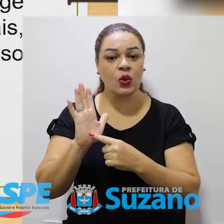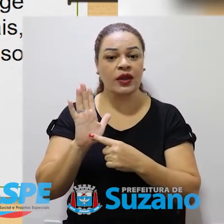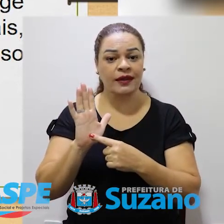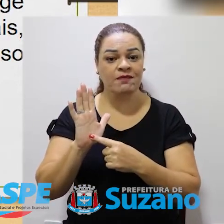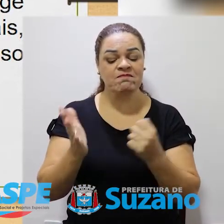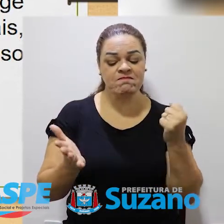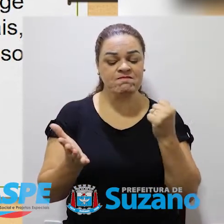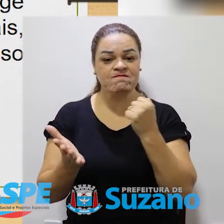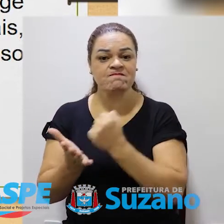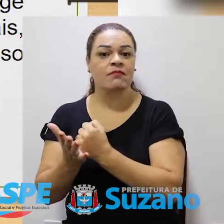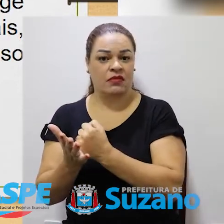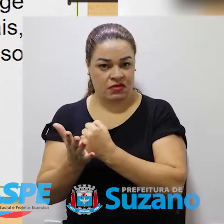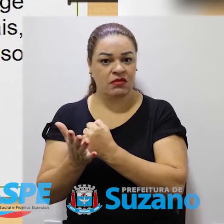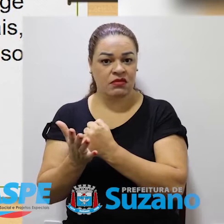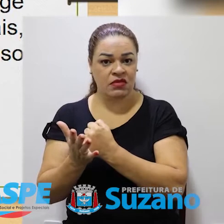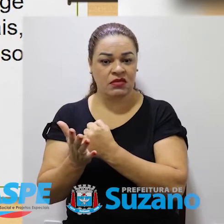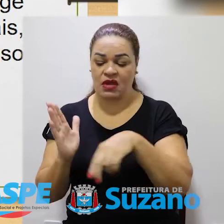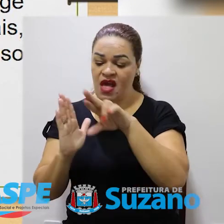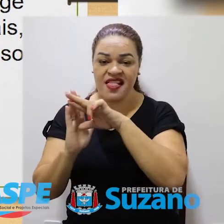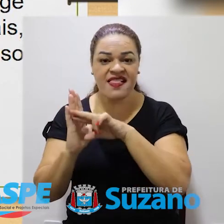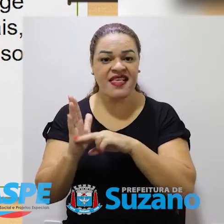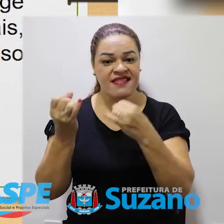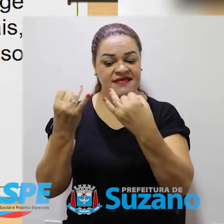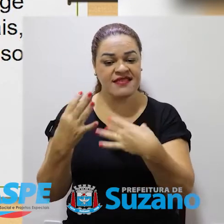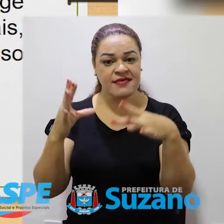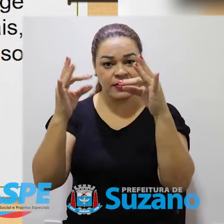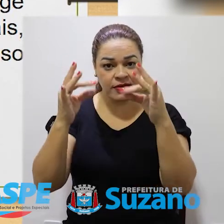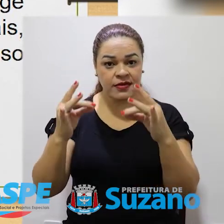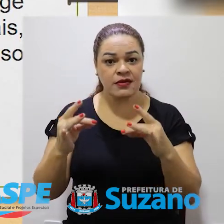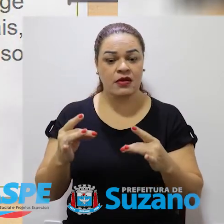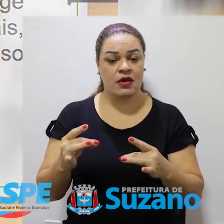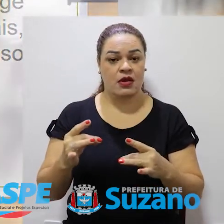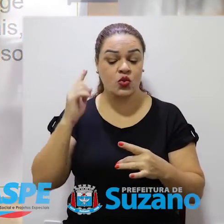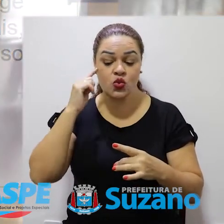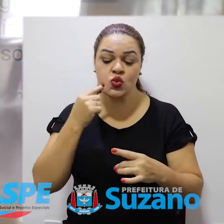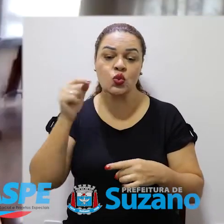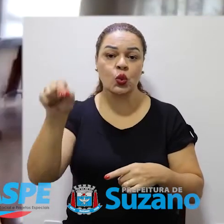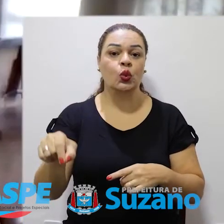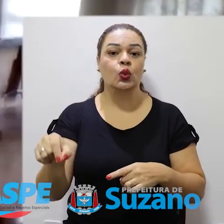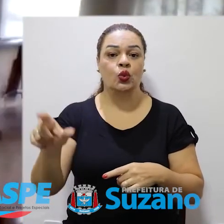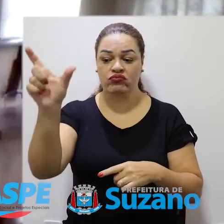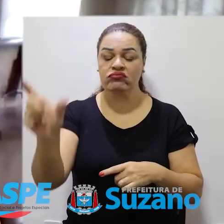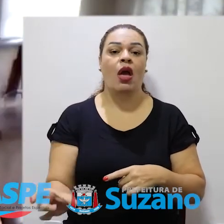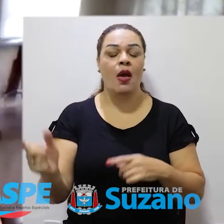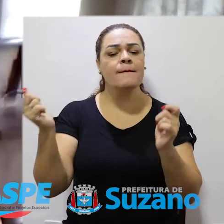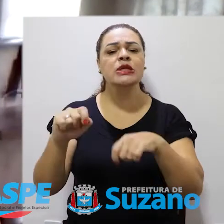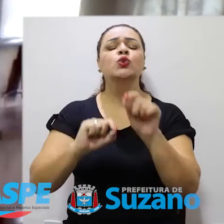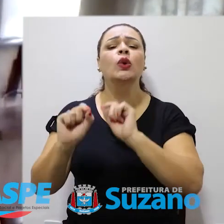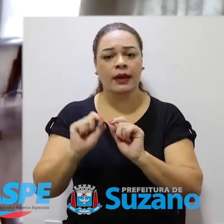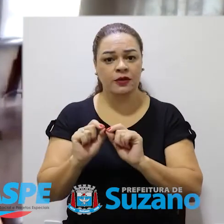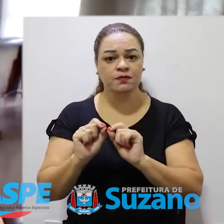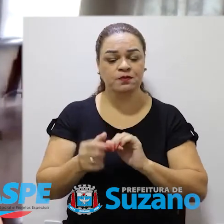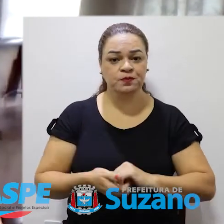a definição do que é uma pessoa surda, né, de quem são as pessoas surdas e do que elas precisam. Quando a gente está falando, né,